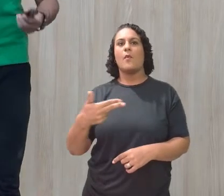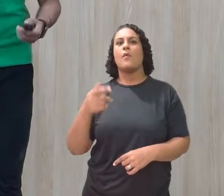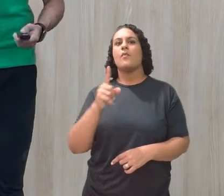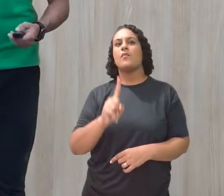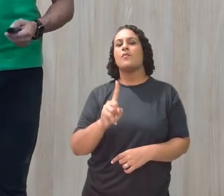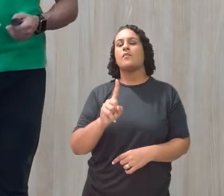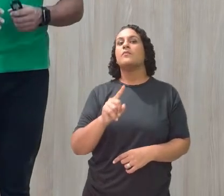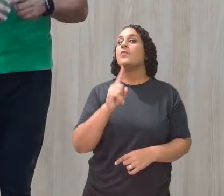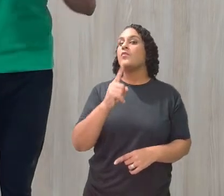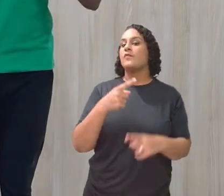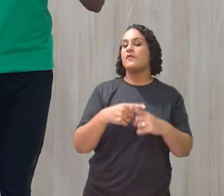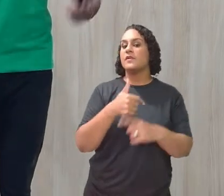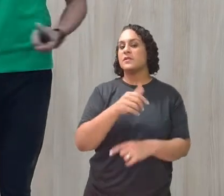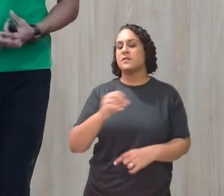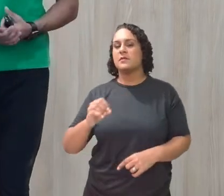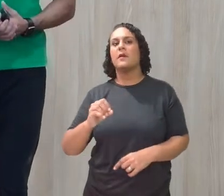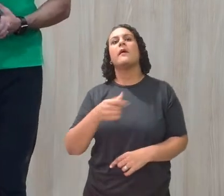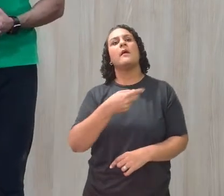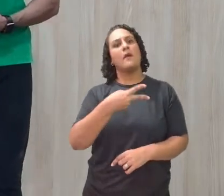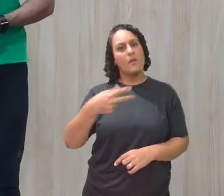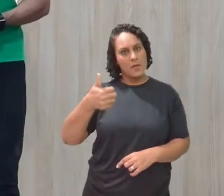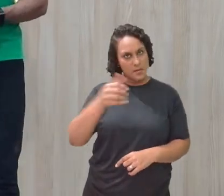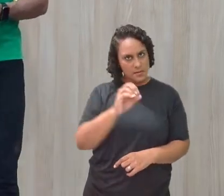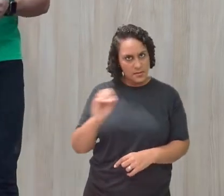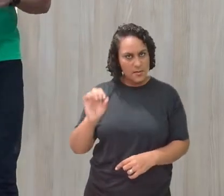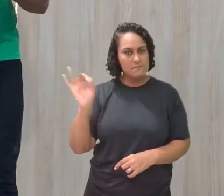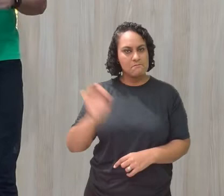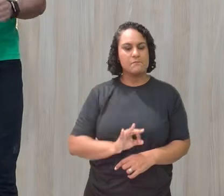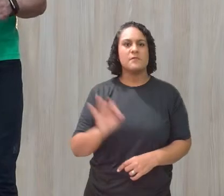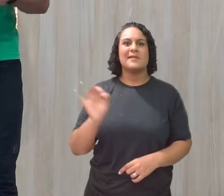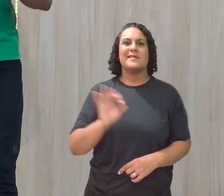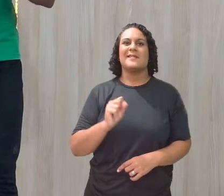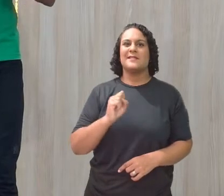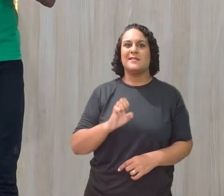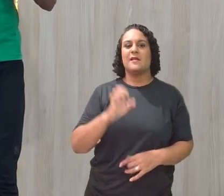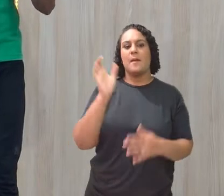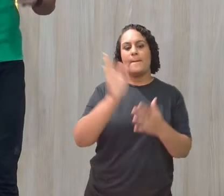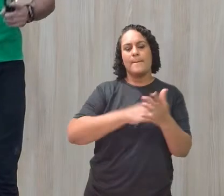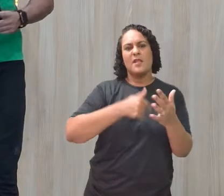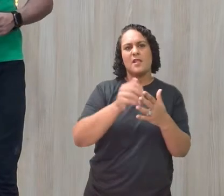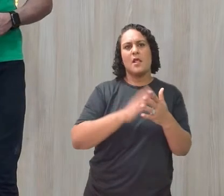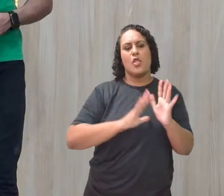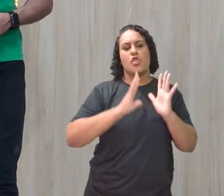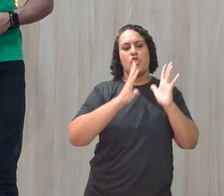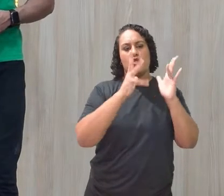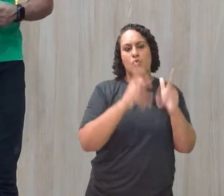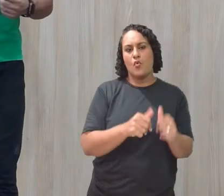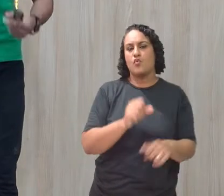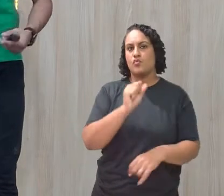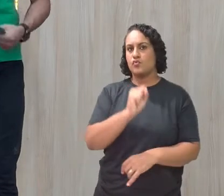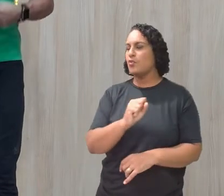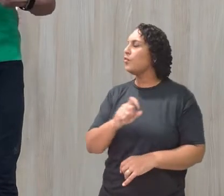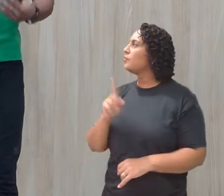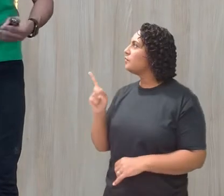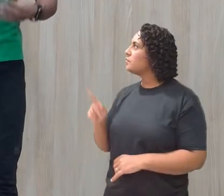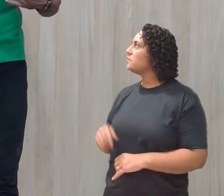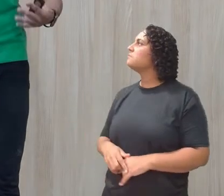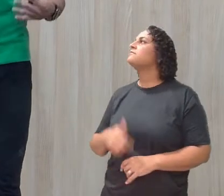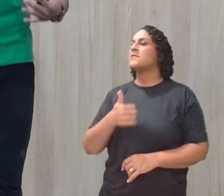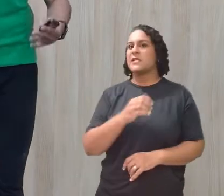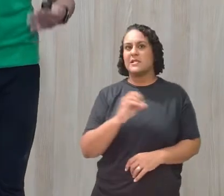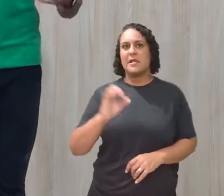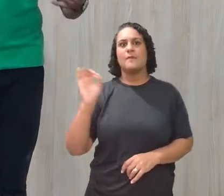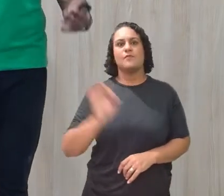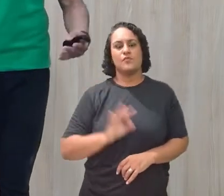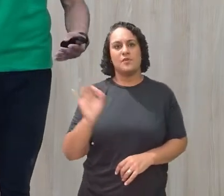vezes 100 dá os 100%. Então, se eu pinto todo esse pedacinho aí, eu pintei